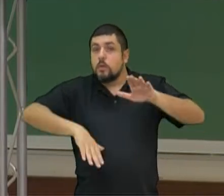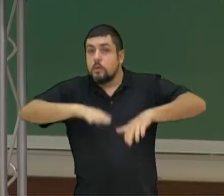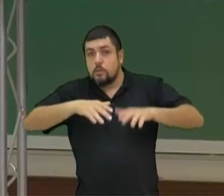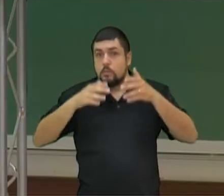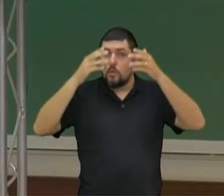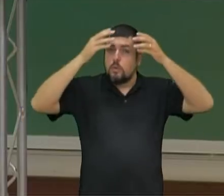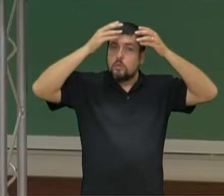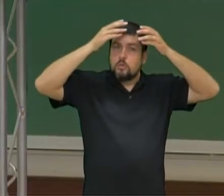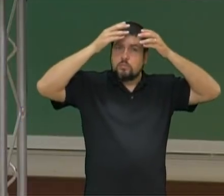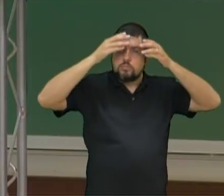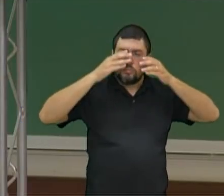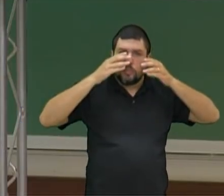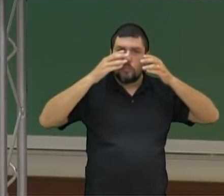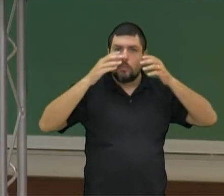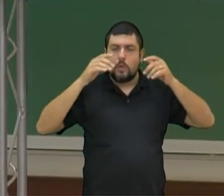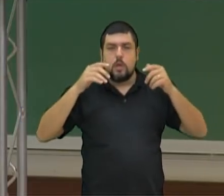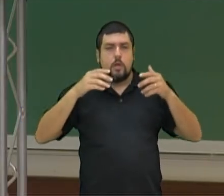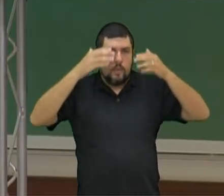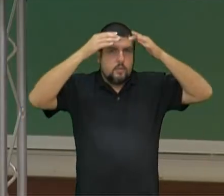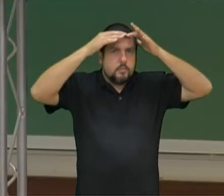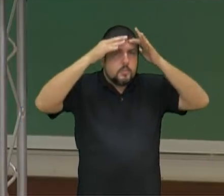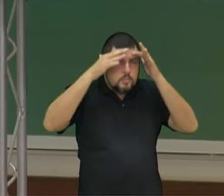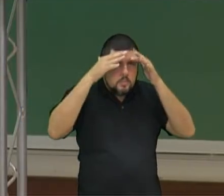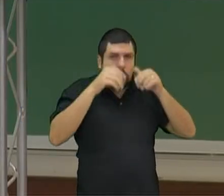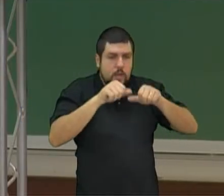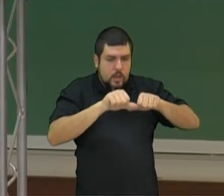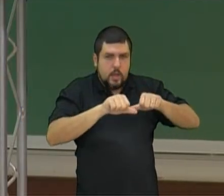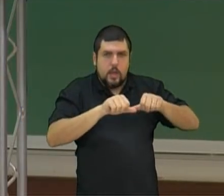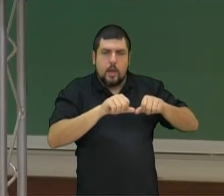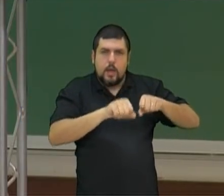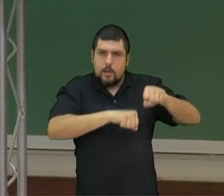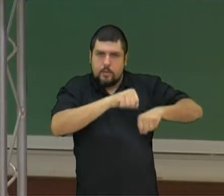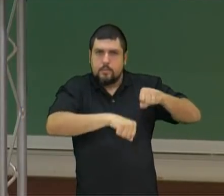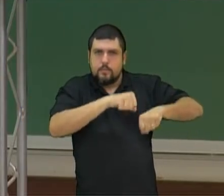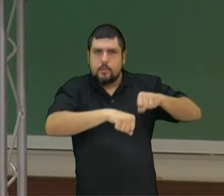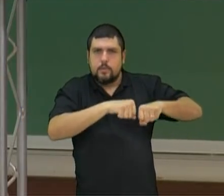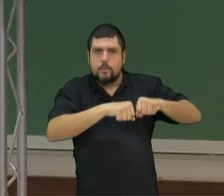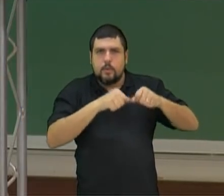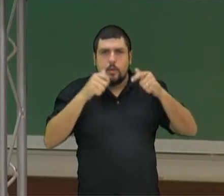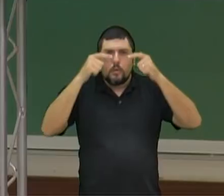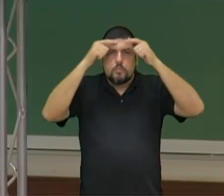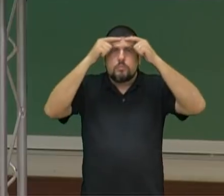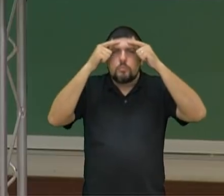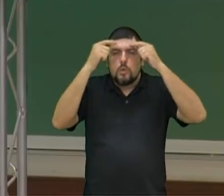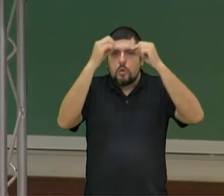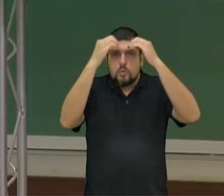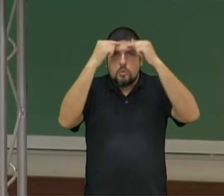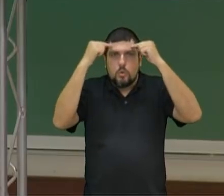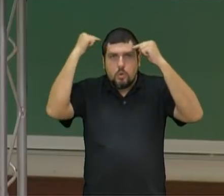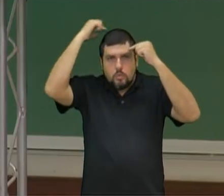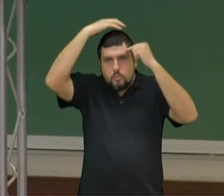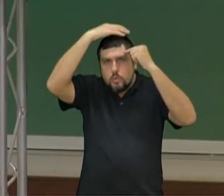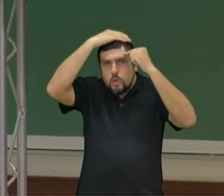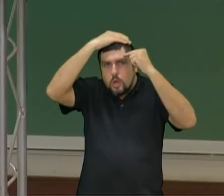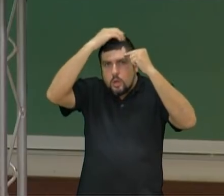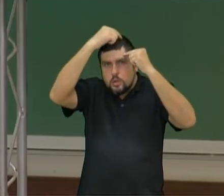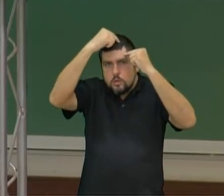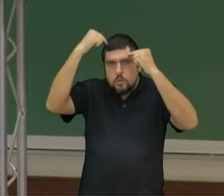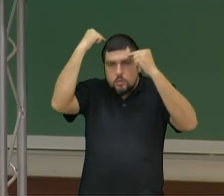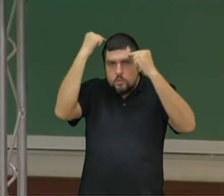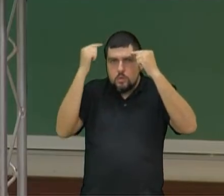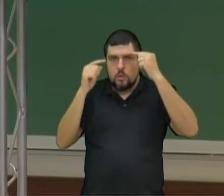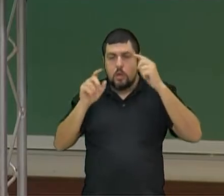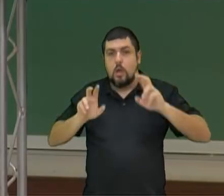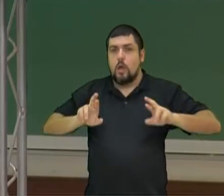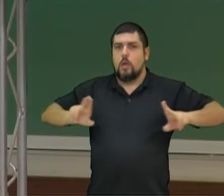bicicleta, que é mais simples, que só cobre, por exemplo, o topo, vamos dizer, da caixa craniana, diferentemente